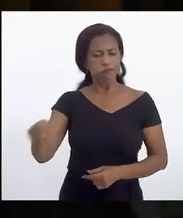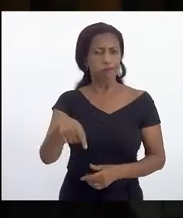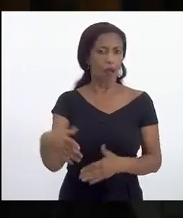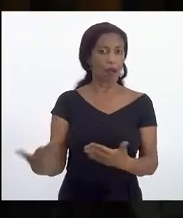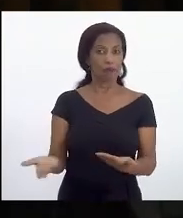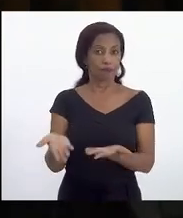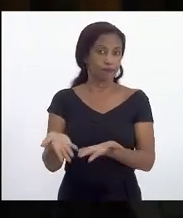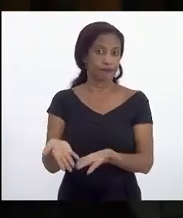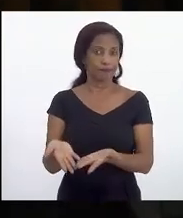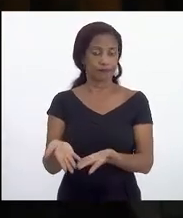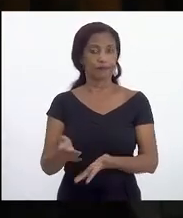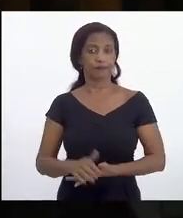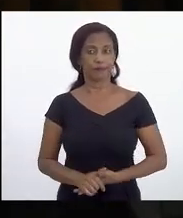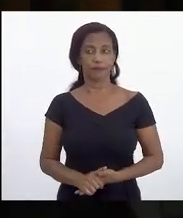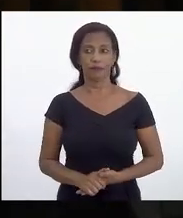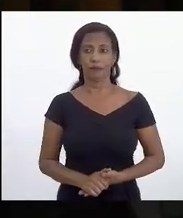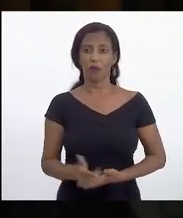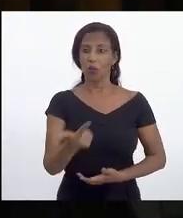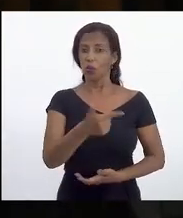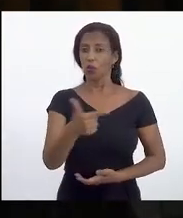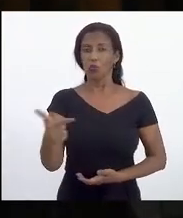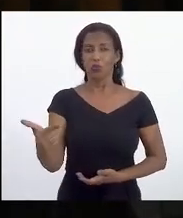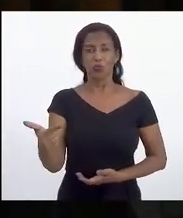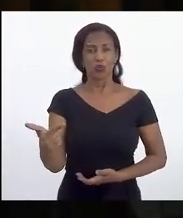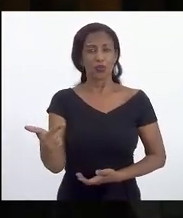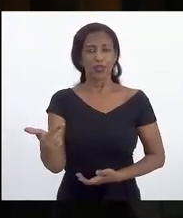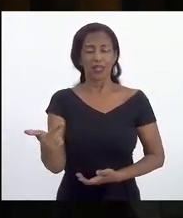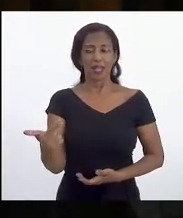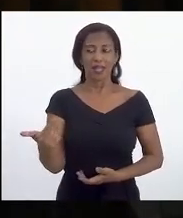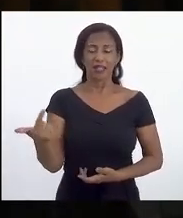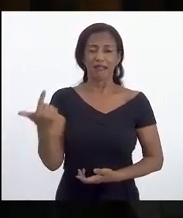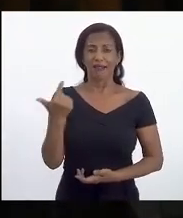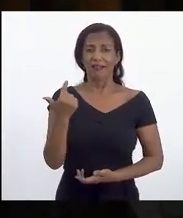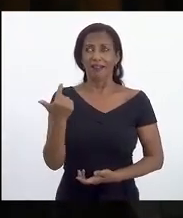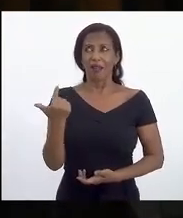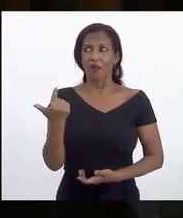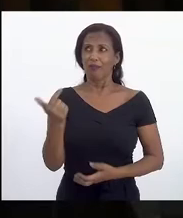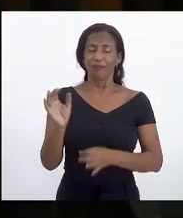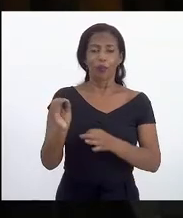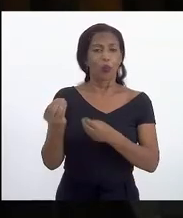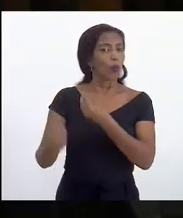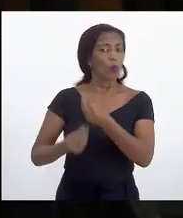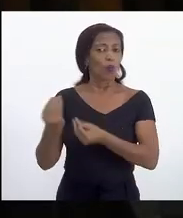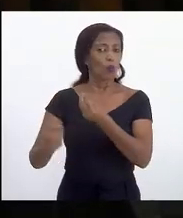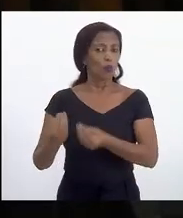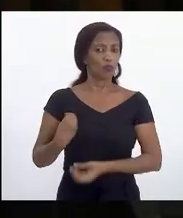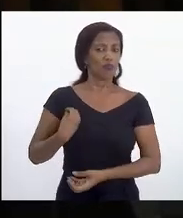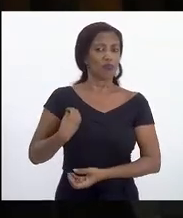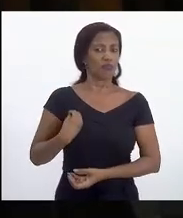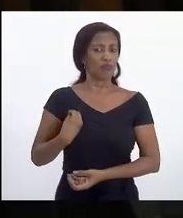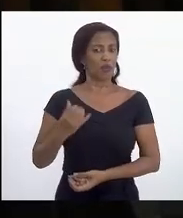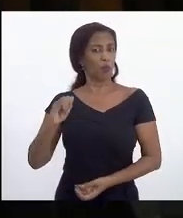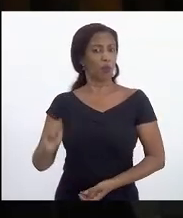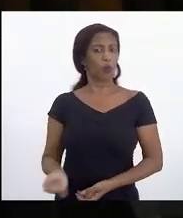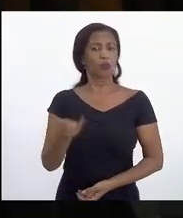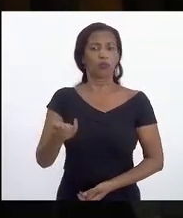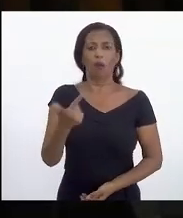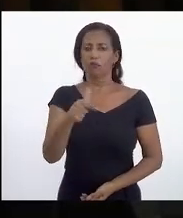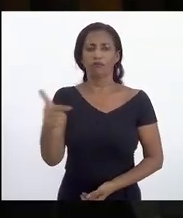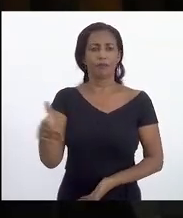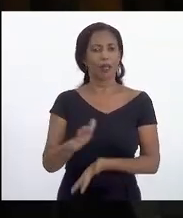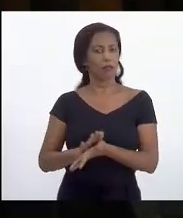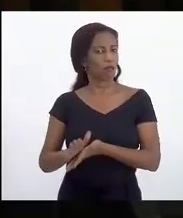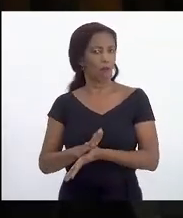evidentemente não tenho mínimo mini moram para sobreviver bom então nós vivemos